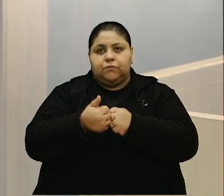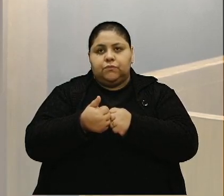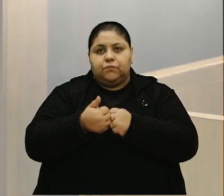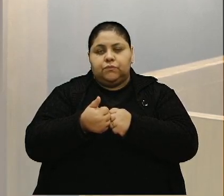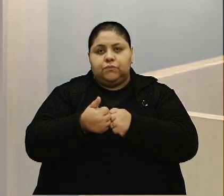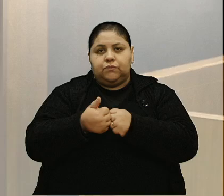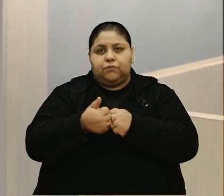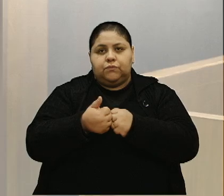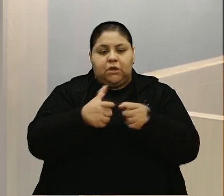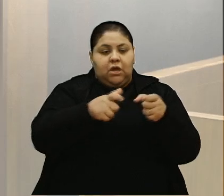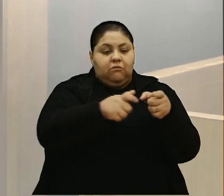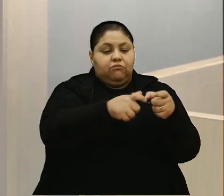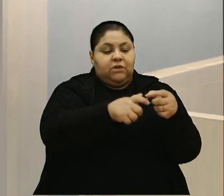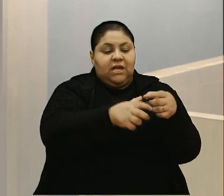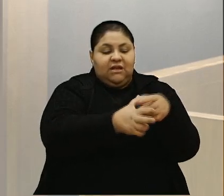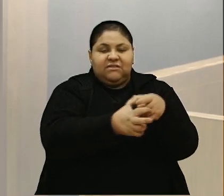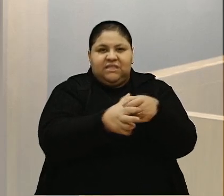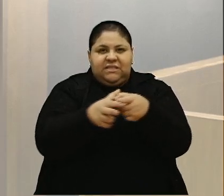distritos de Caxias do Sul.